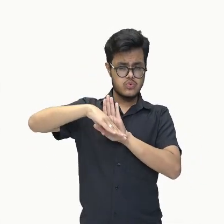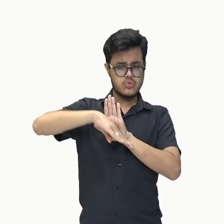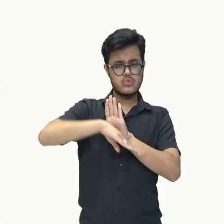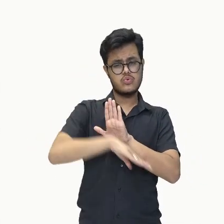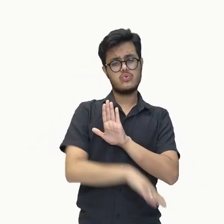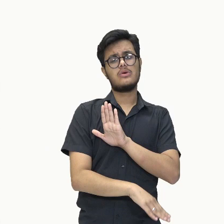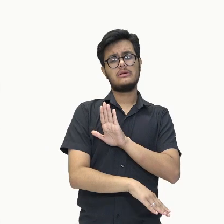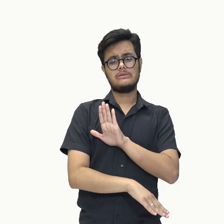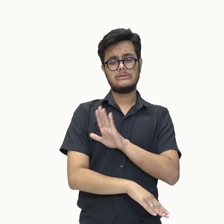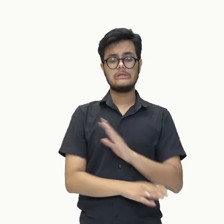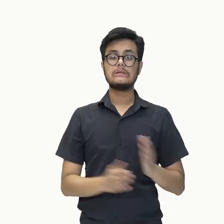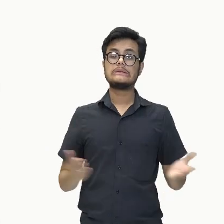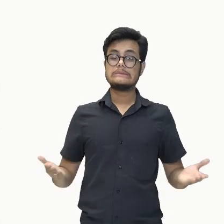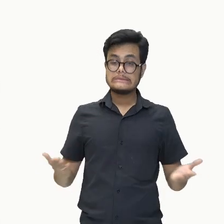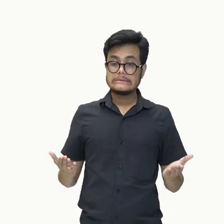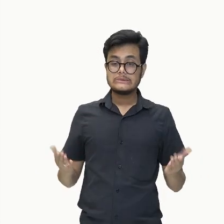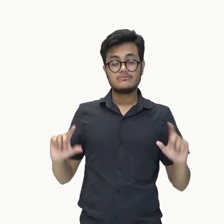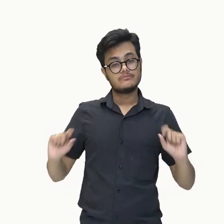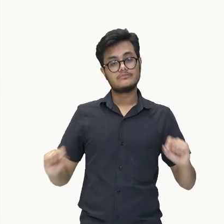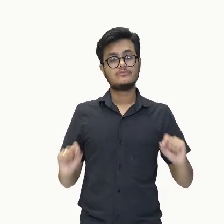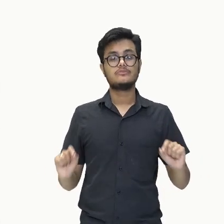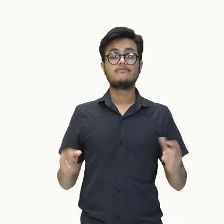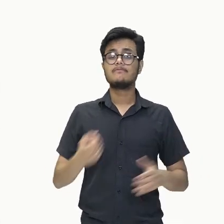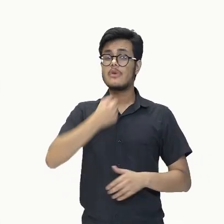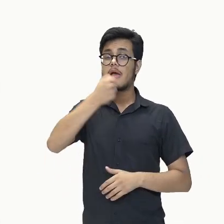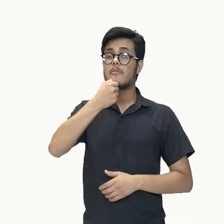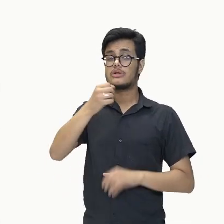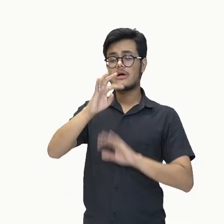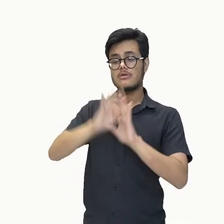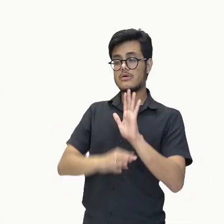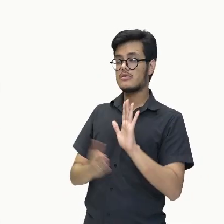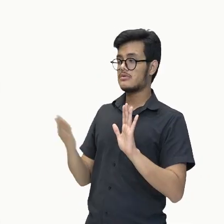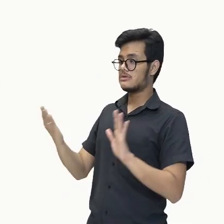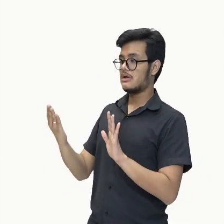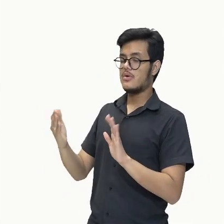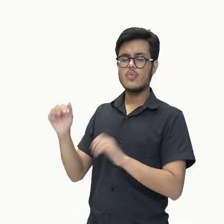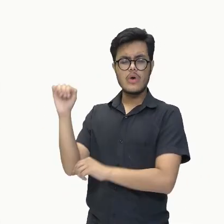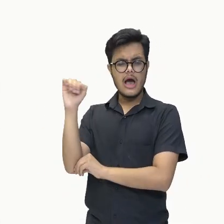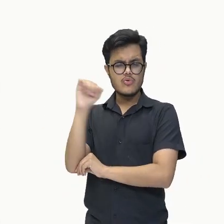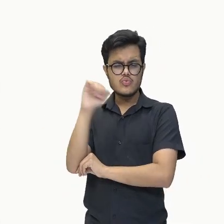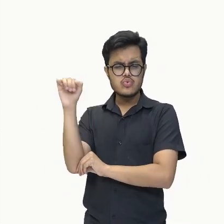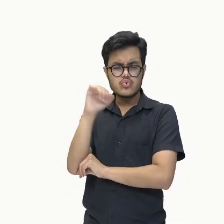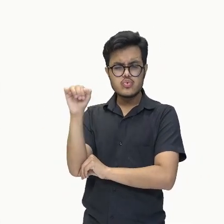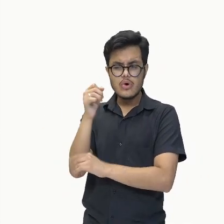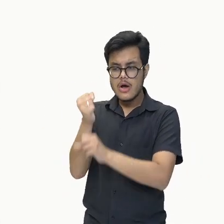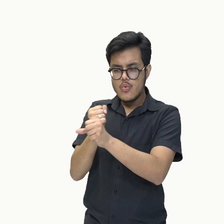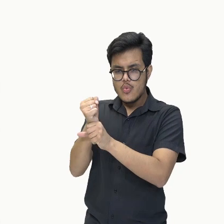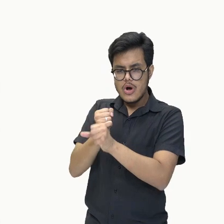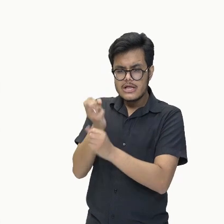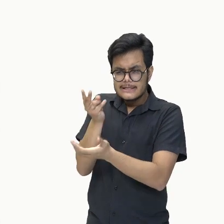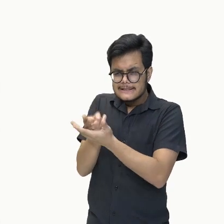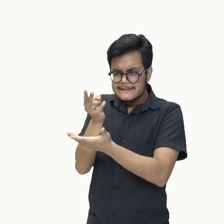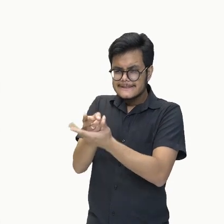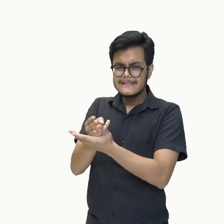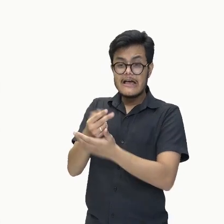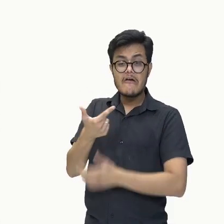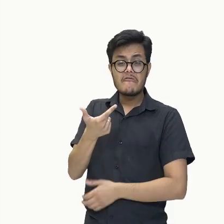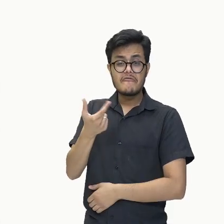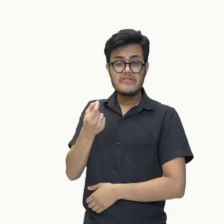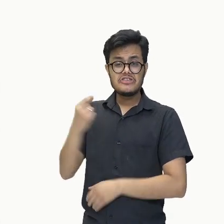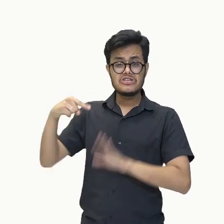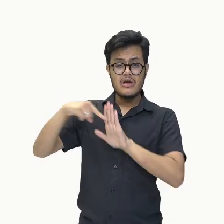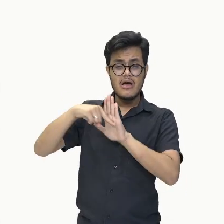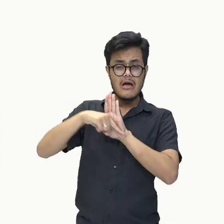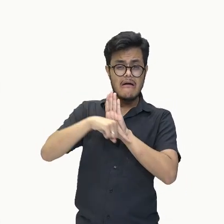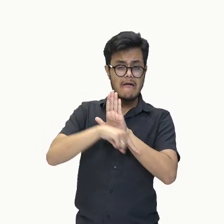valor. Então, a reportagem está dizendo aqui, né, que um carro perde, né, 20% do seu valor até chegar a zero, e isso a